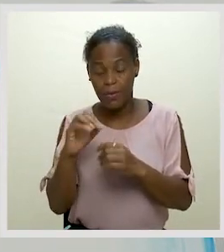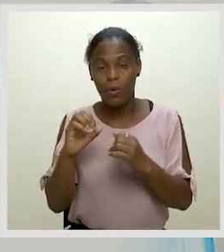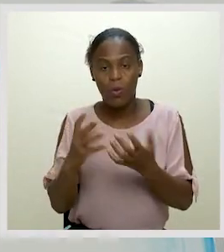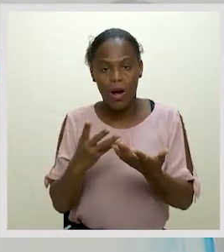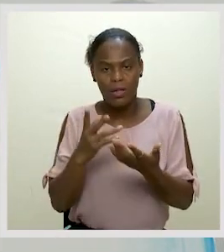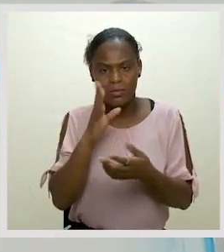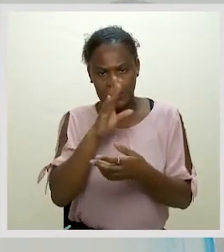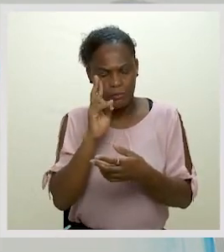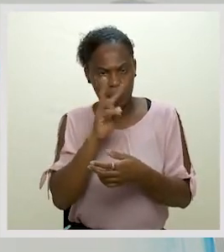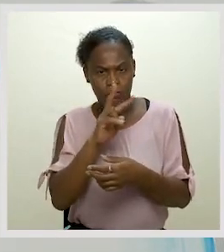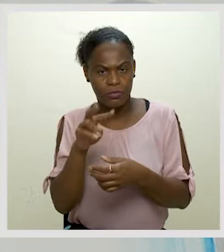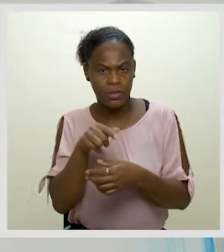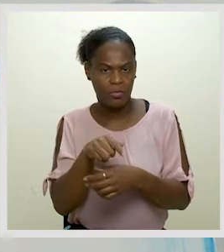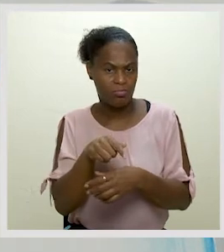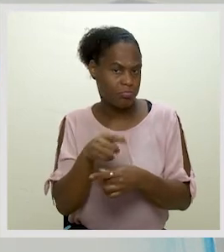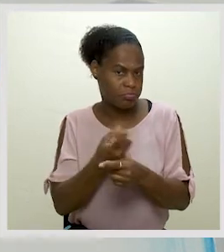Quando se viu isto,